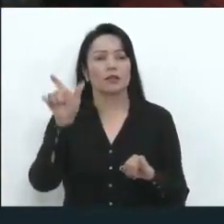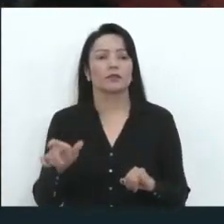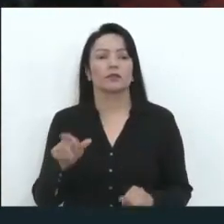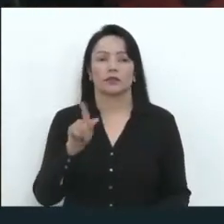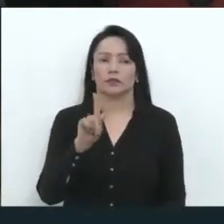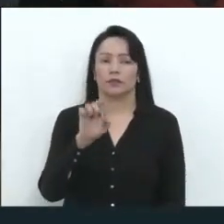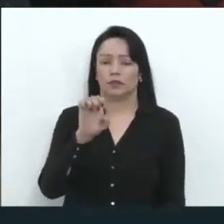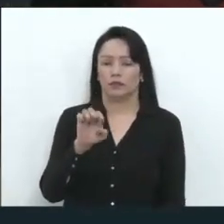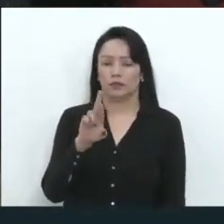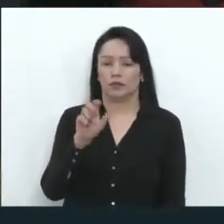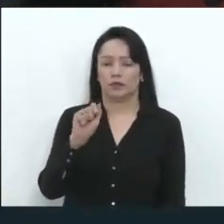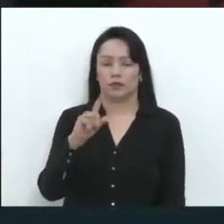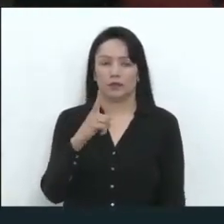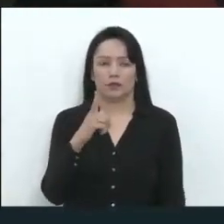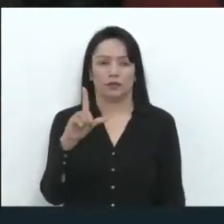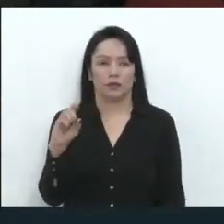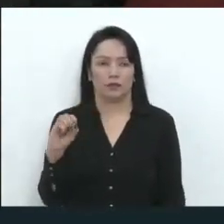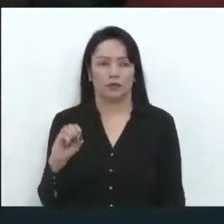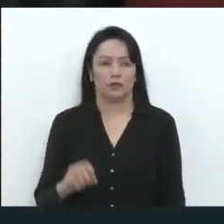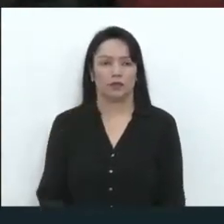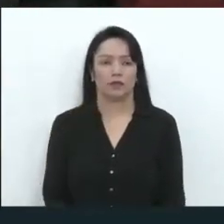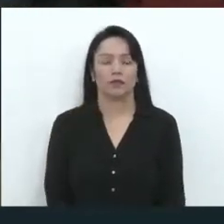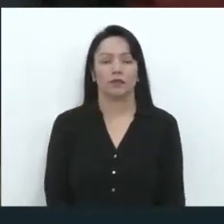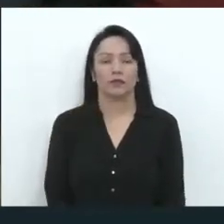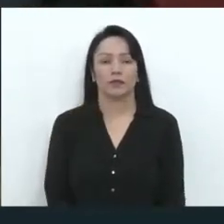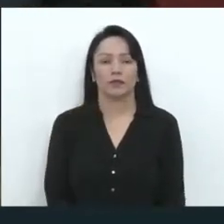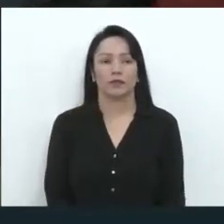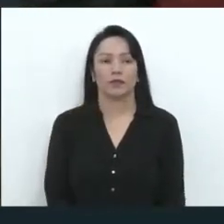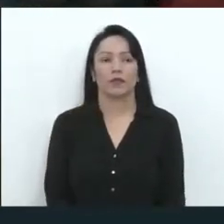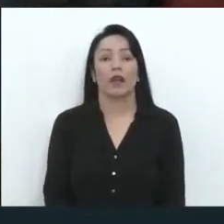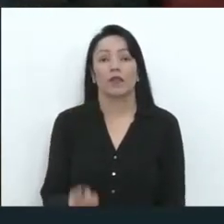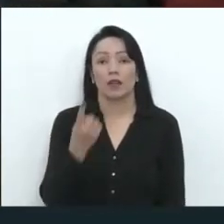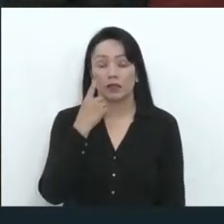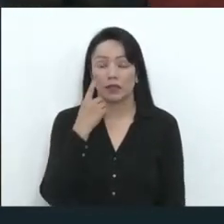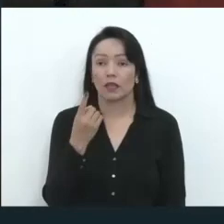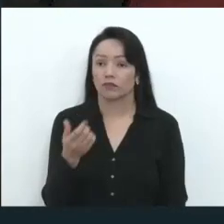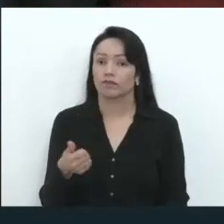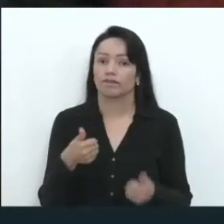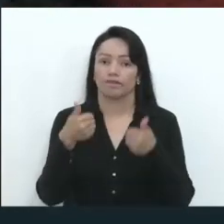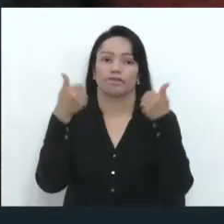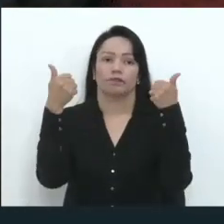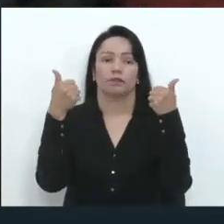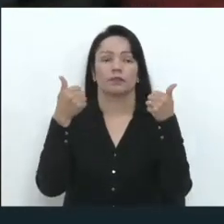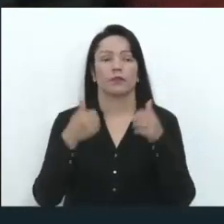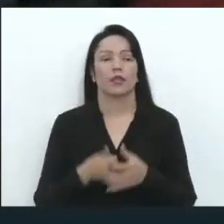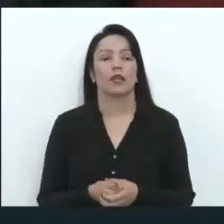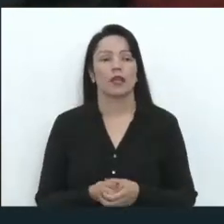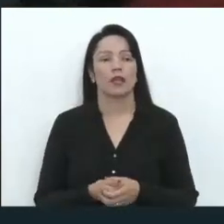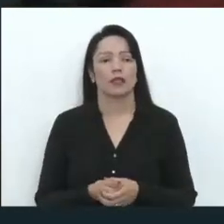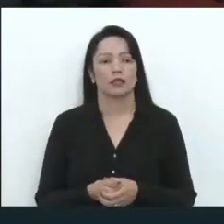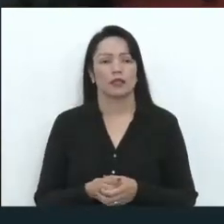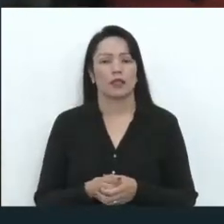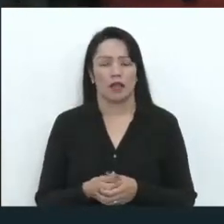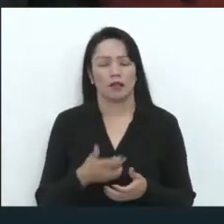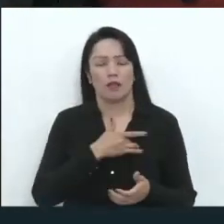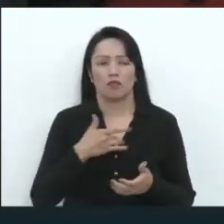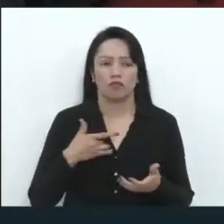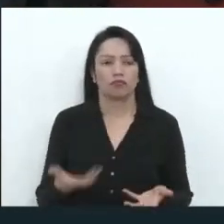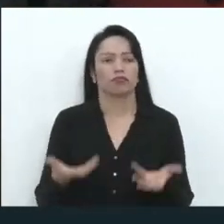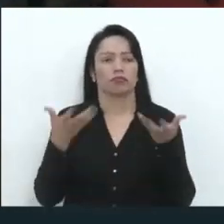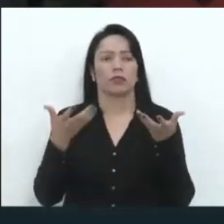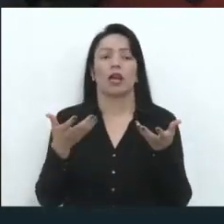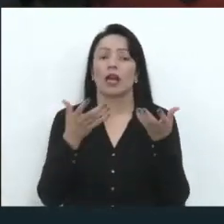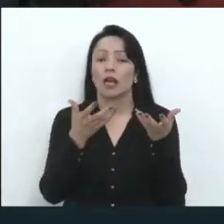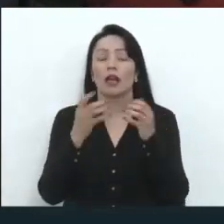Celestino, estimando as suas melhoras, e a sua recuperação. E dizer ao